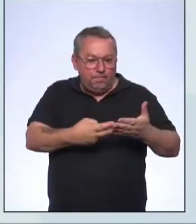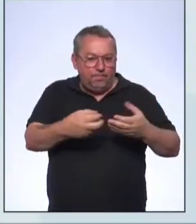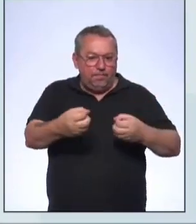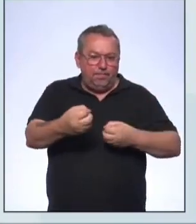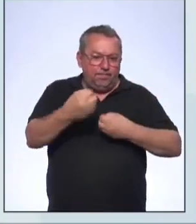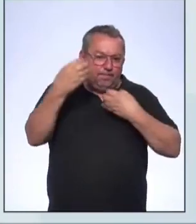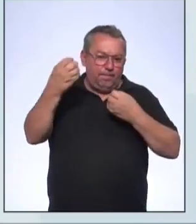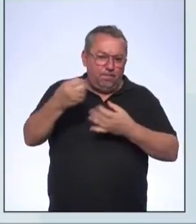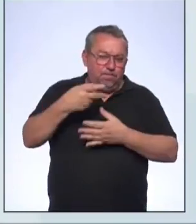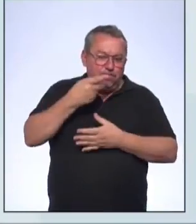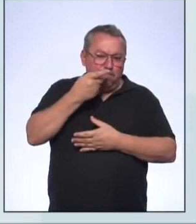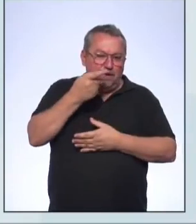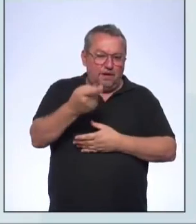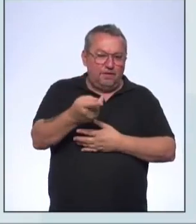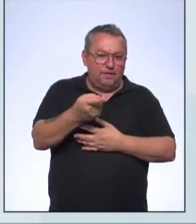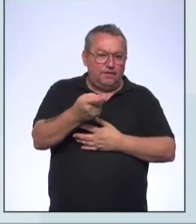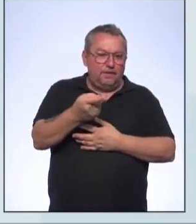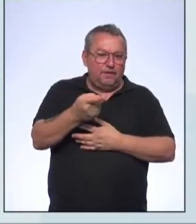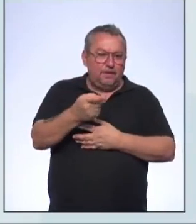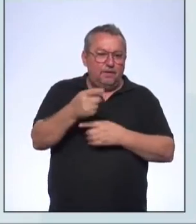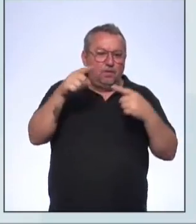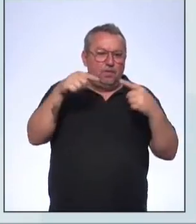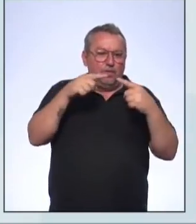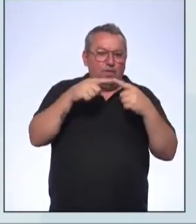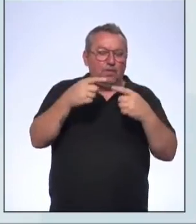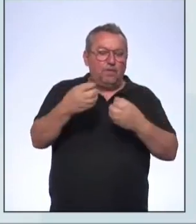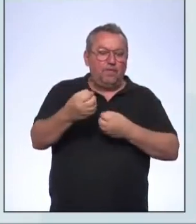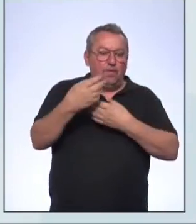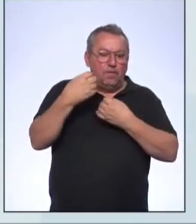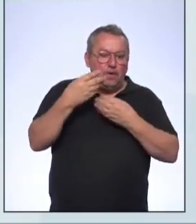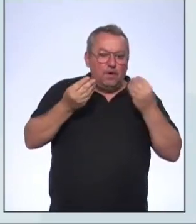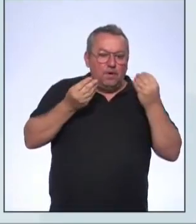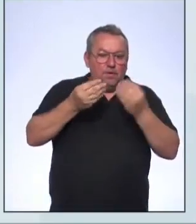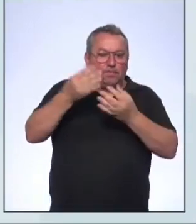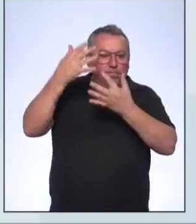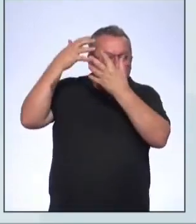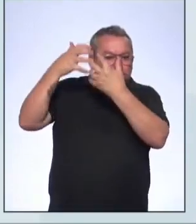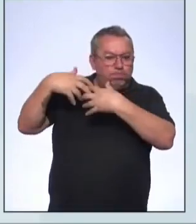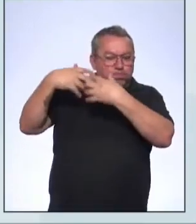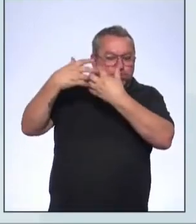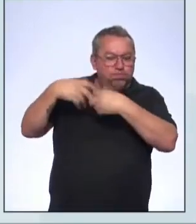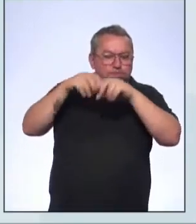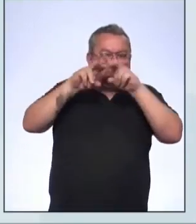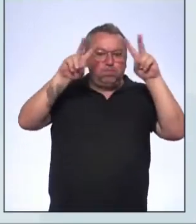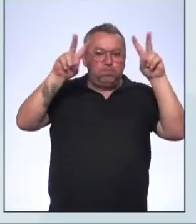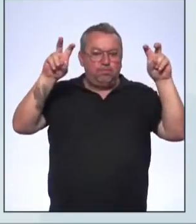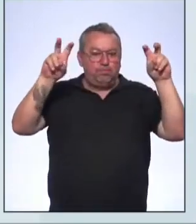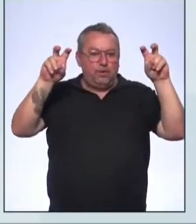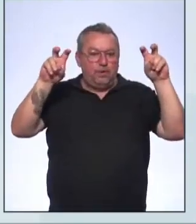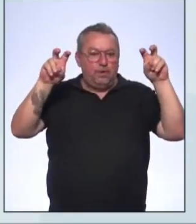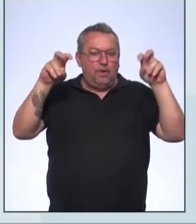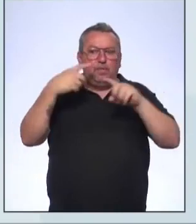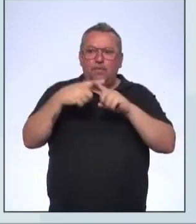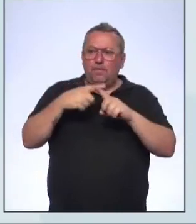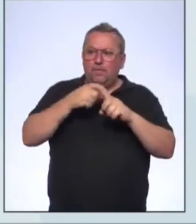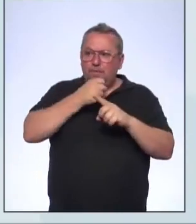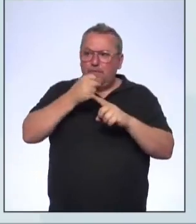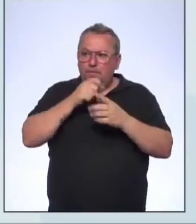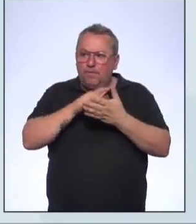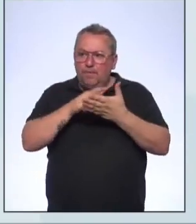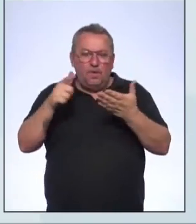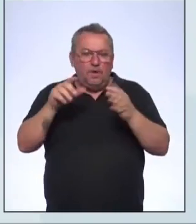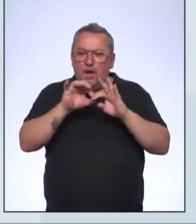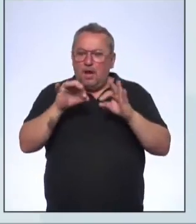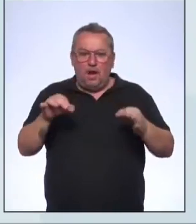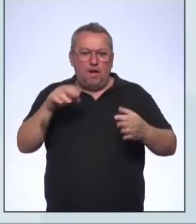e dados narrados. Objetivos, informar e promover a reflexão sobre determinado assunto, porque uma reportagem eu não vou